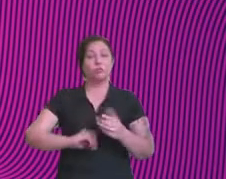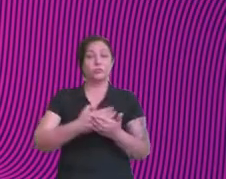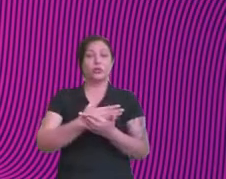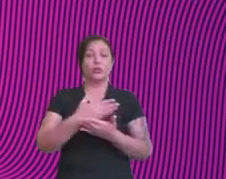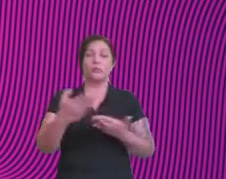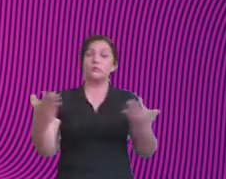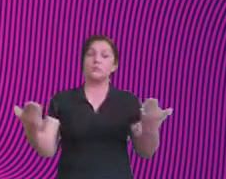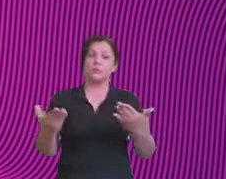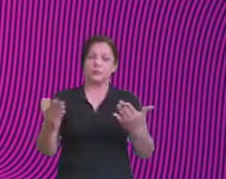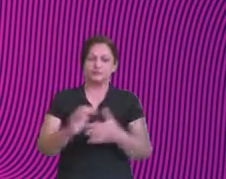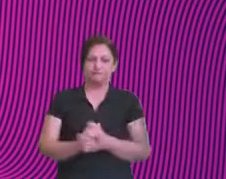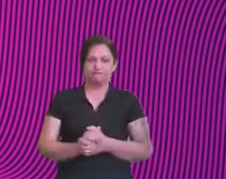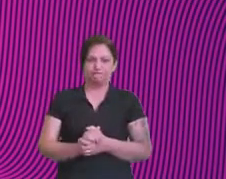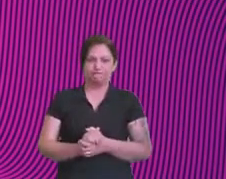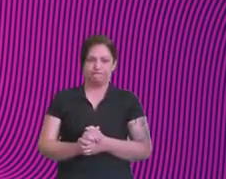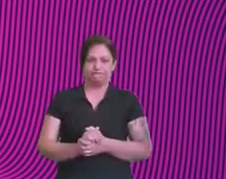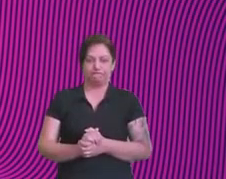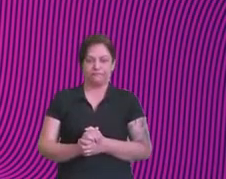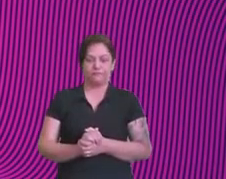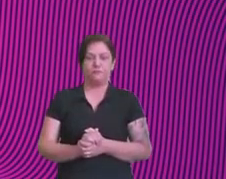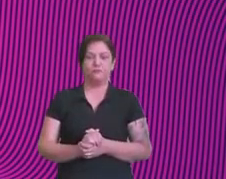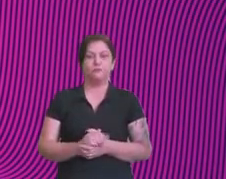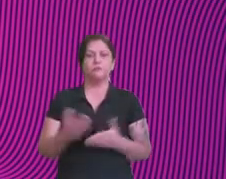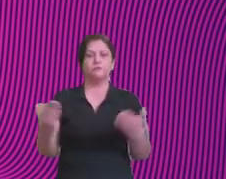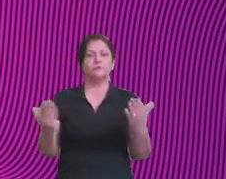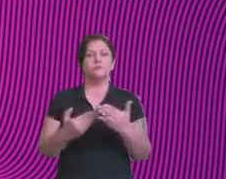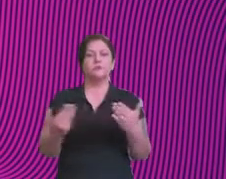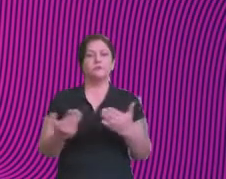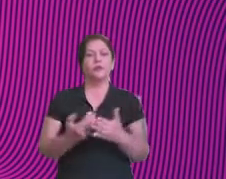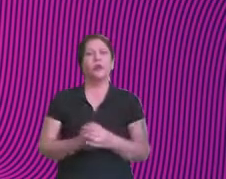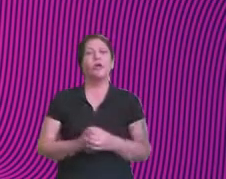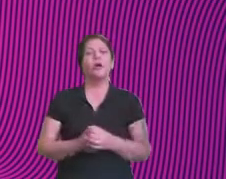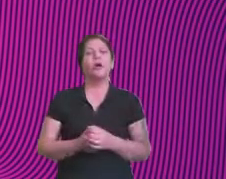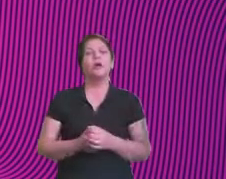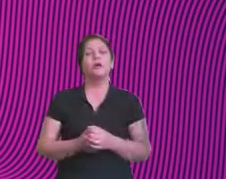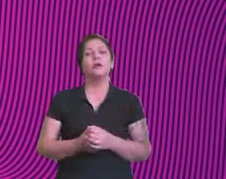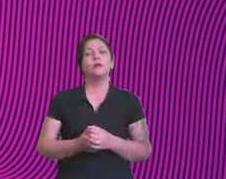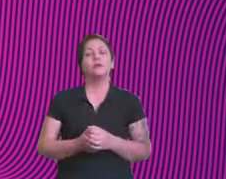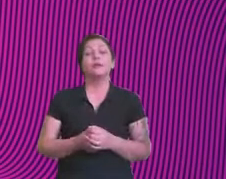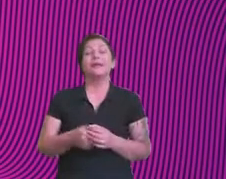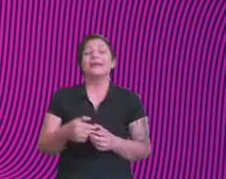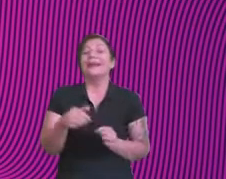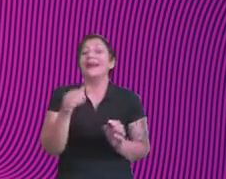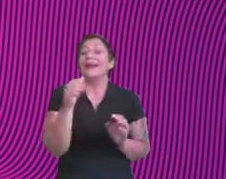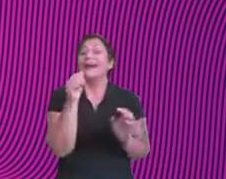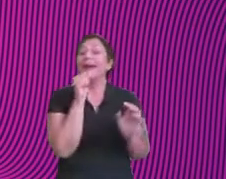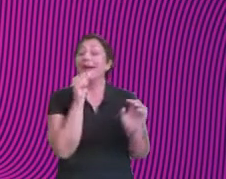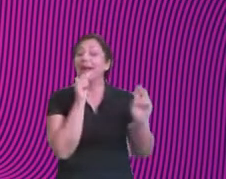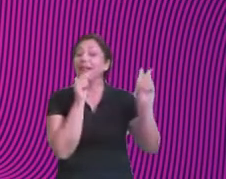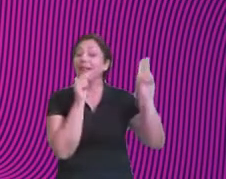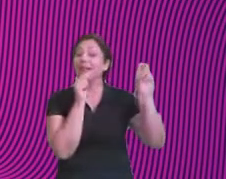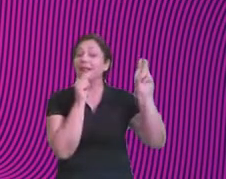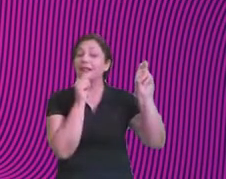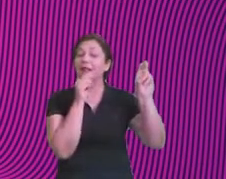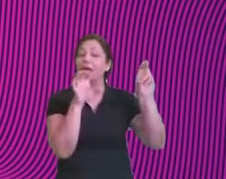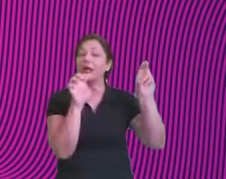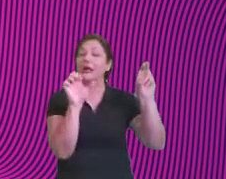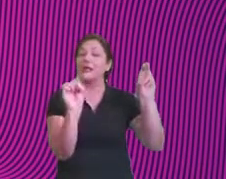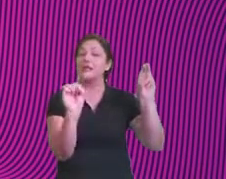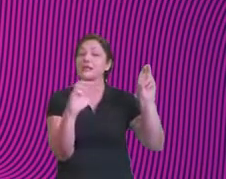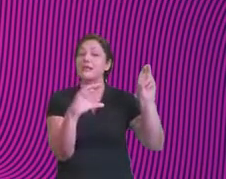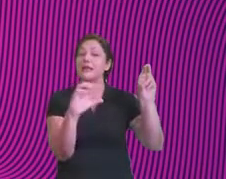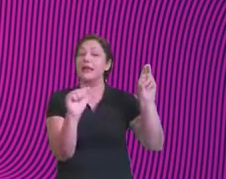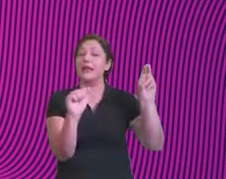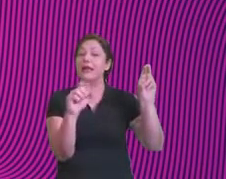Tá? Vou passar agora a nossa, ainda falando de estadiamento, né, para a doutora